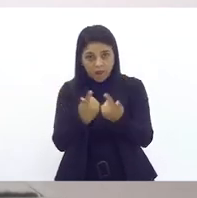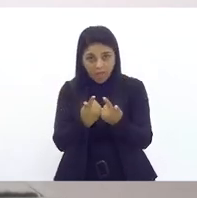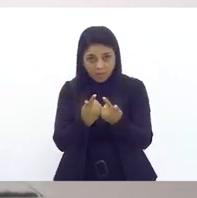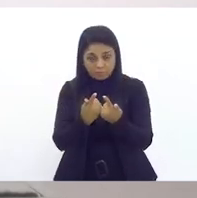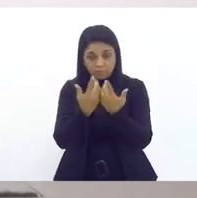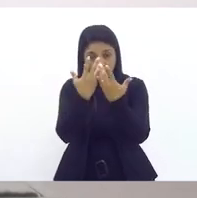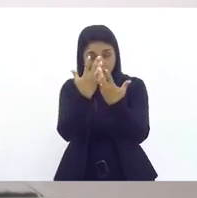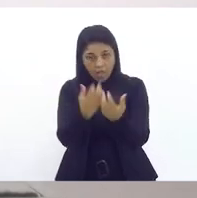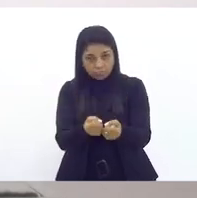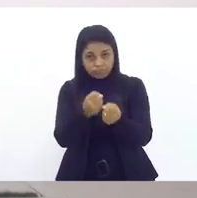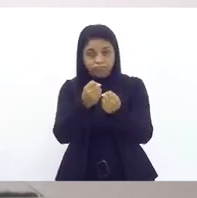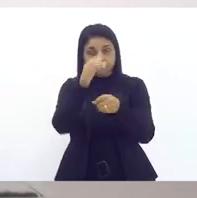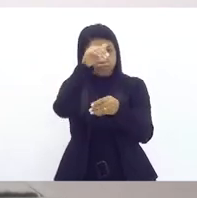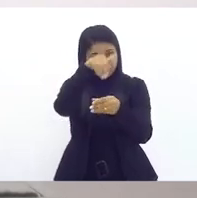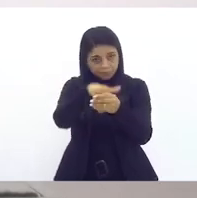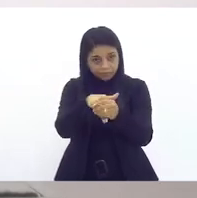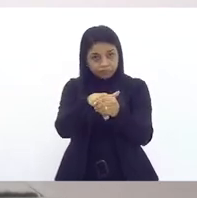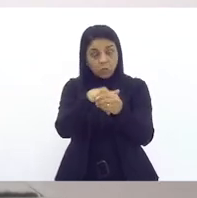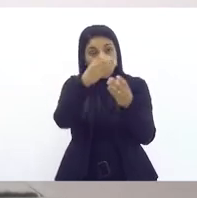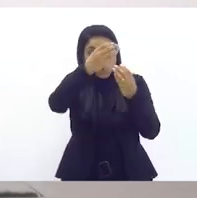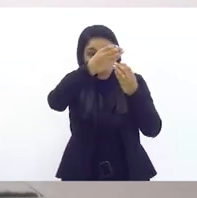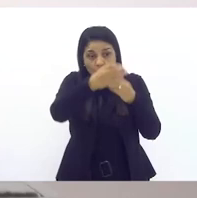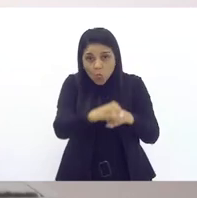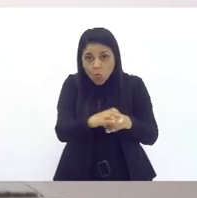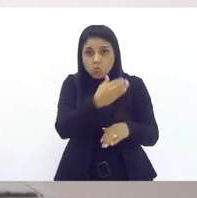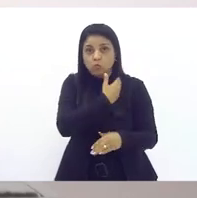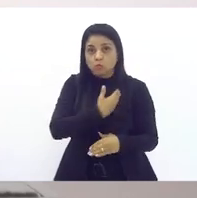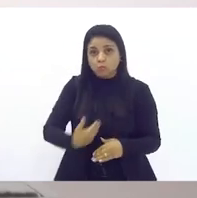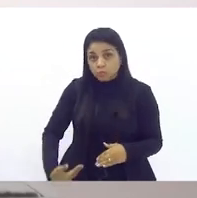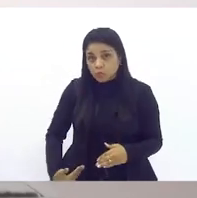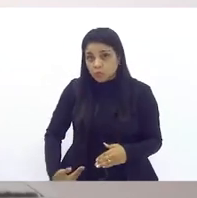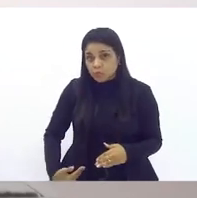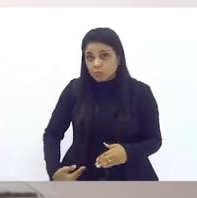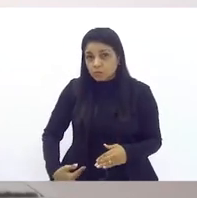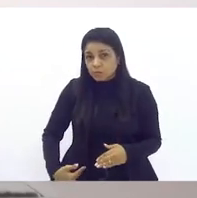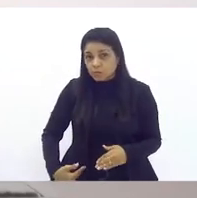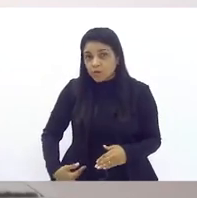concurso público, é concurso público para